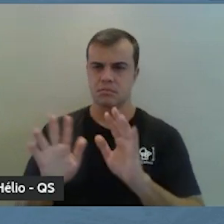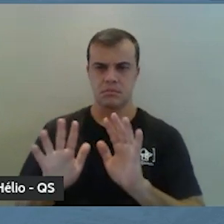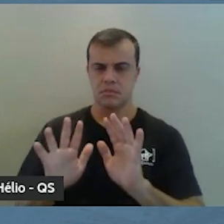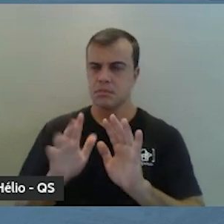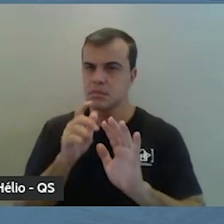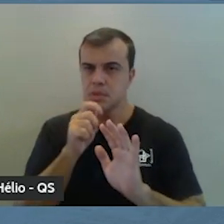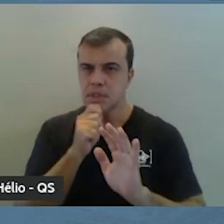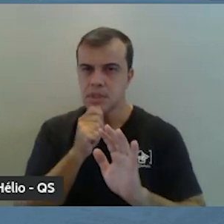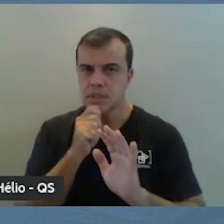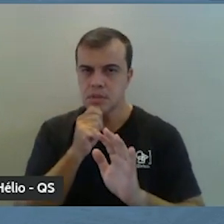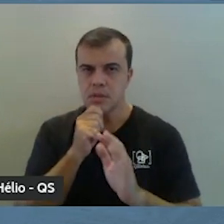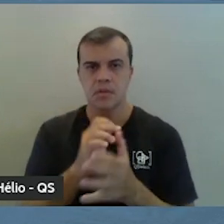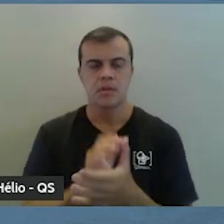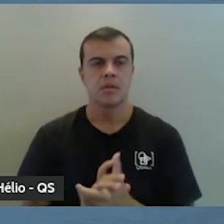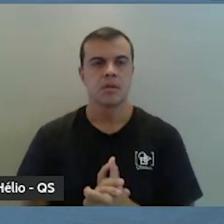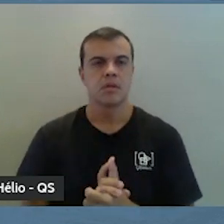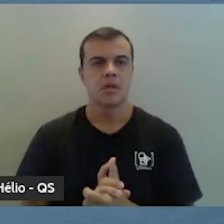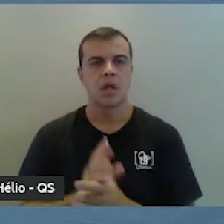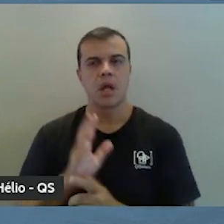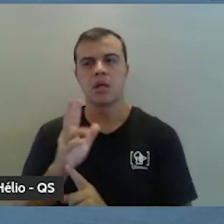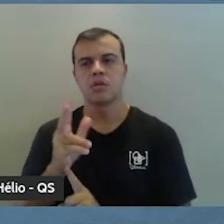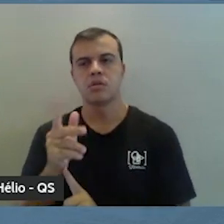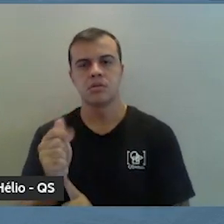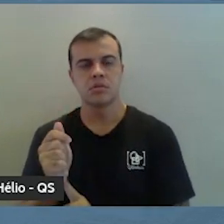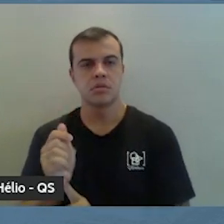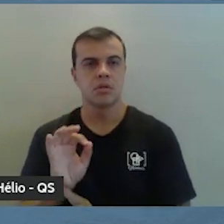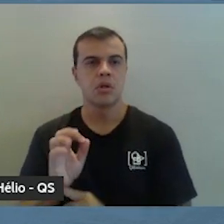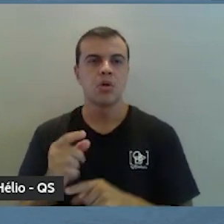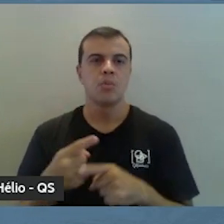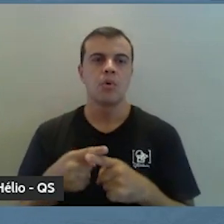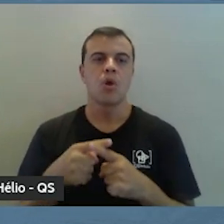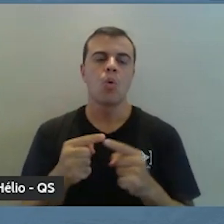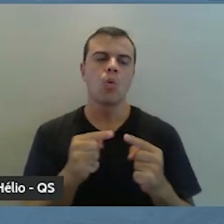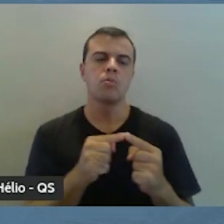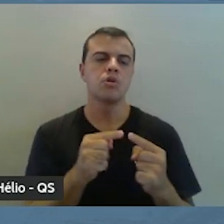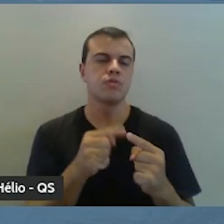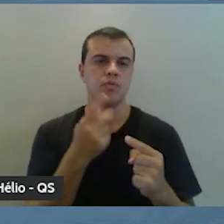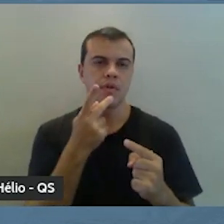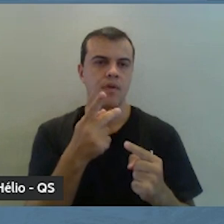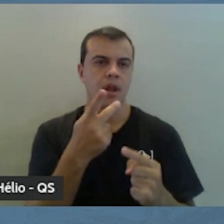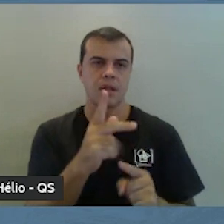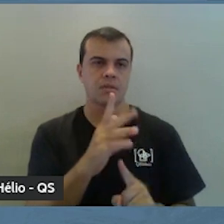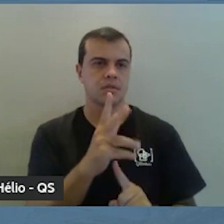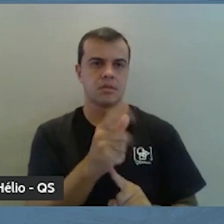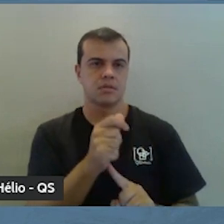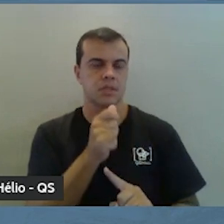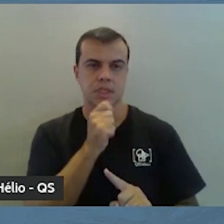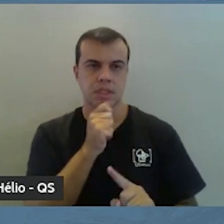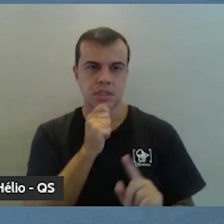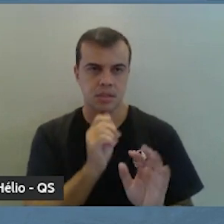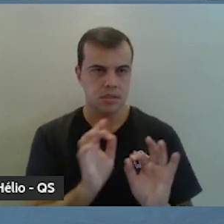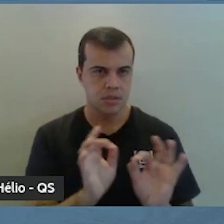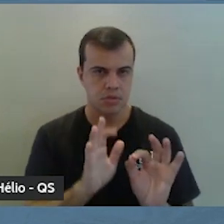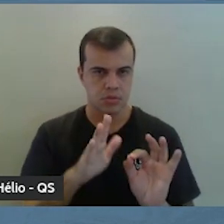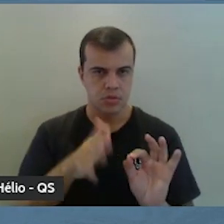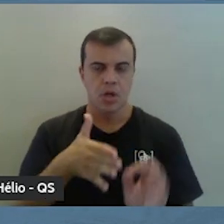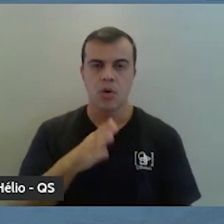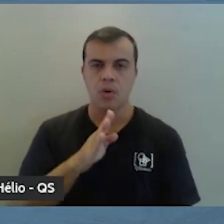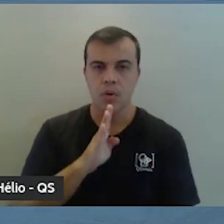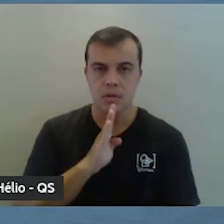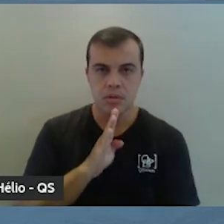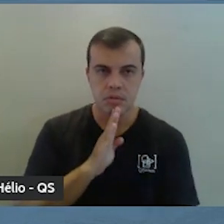imagem de artistas, porque a intenção não é falar desses artistas que já são consagrados, que já são